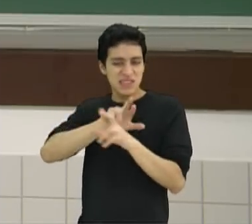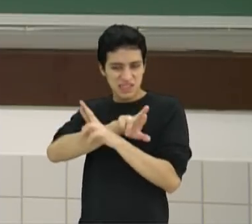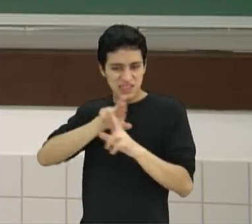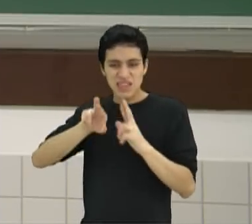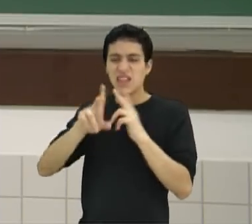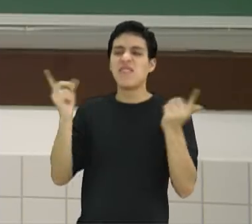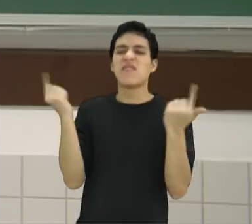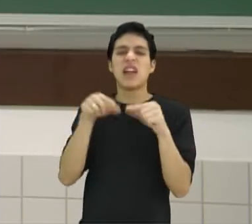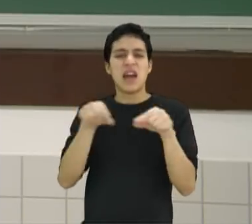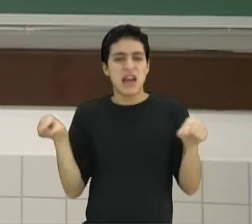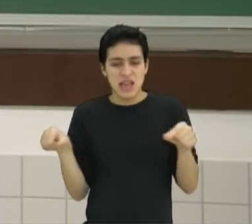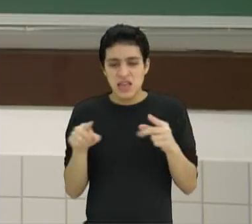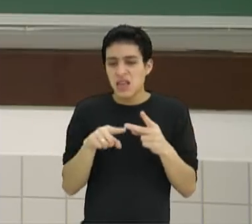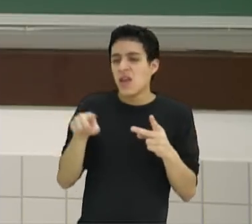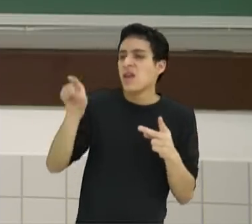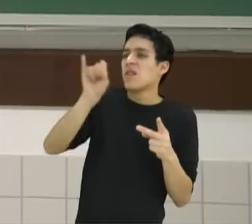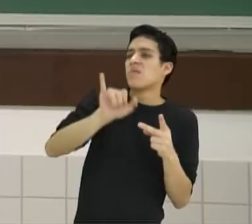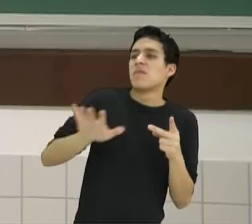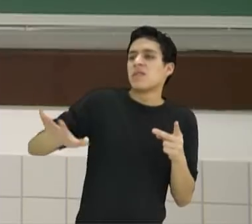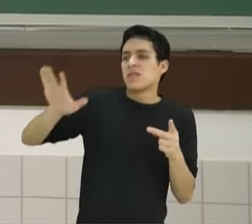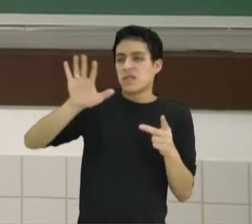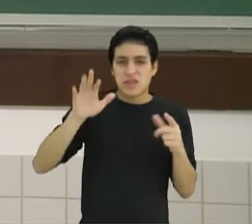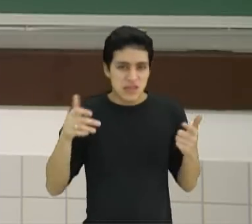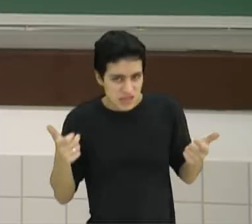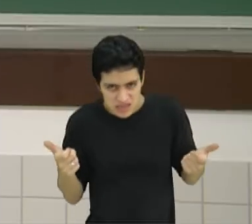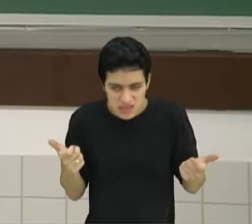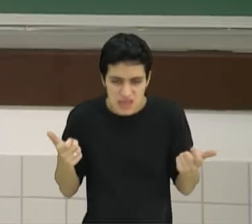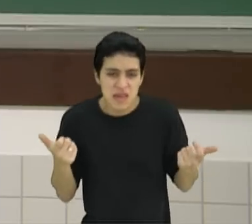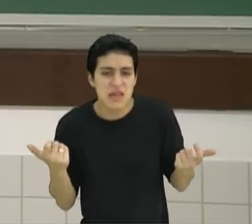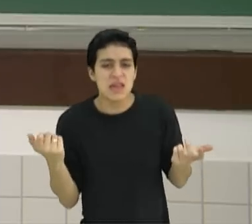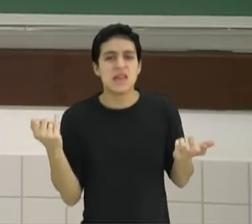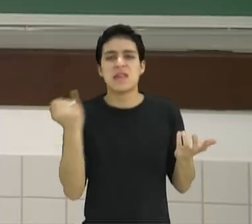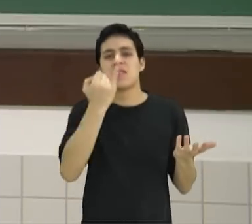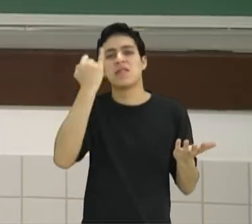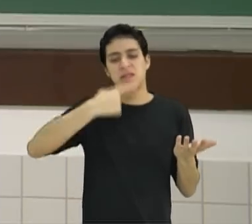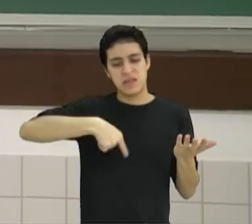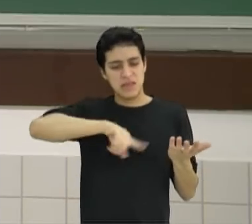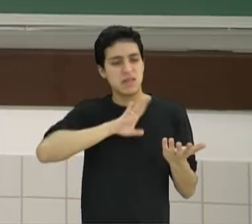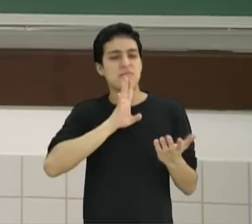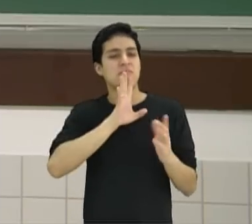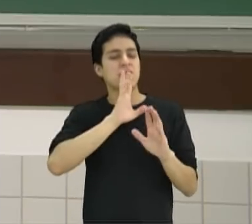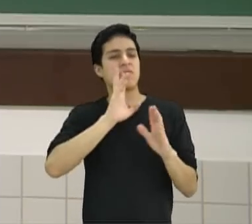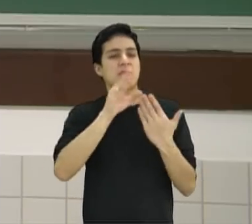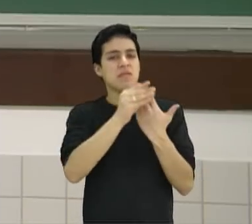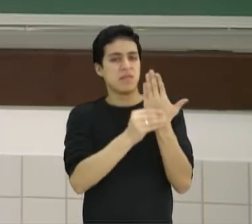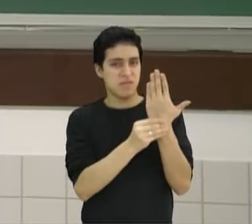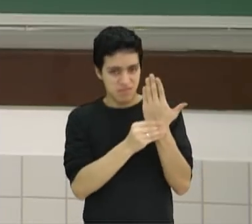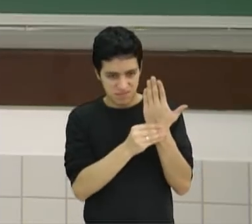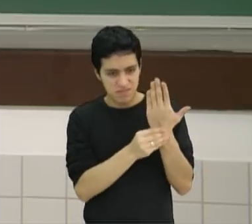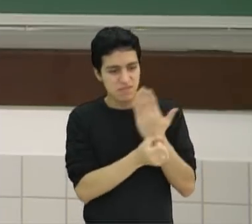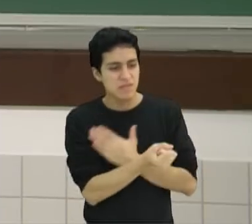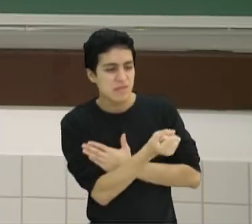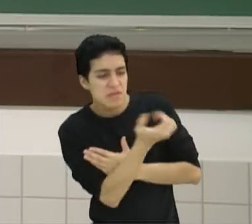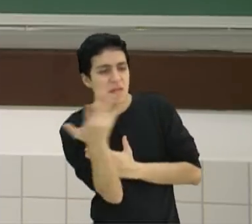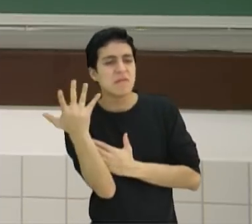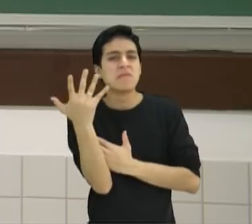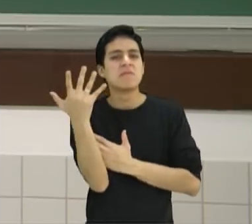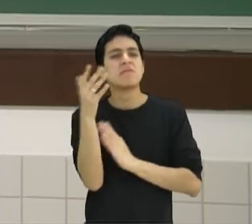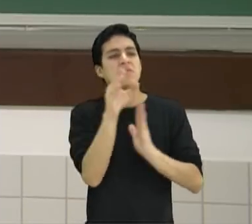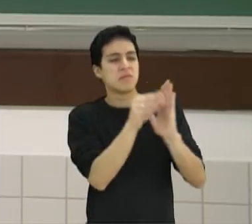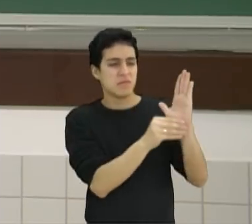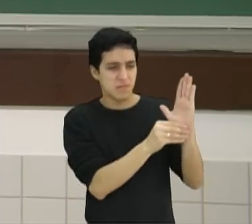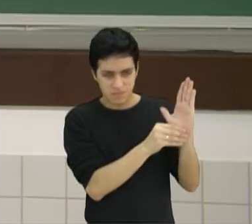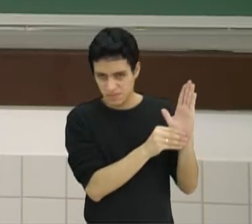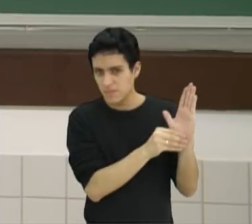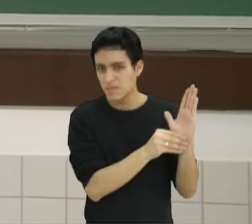uma frase, em uma imagem. Então, é importante nós conhecermos as referências de alguns determinados